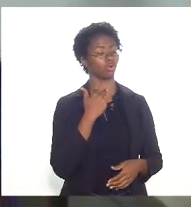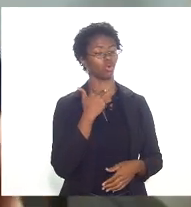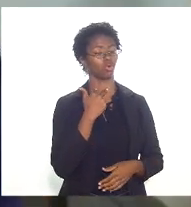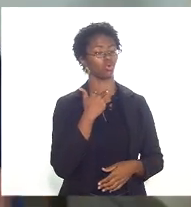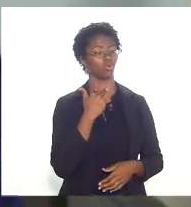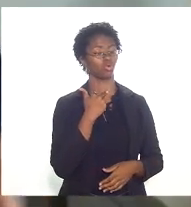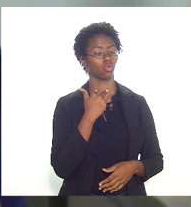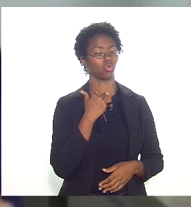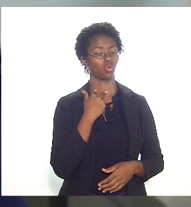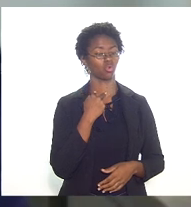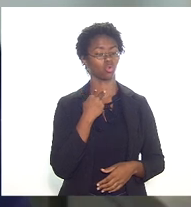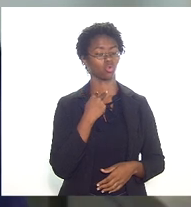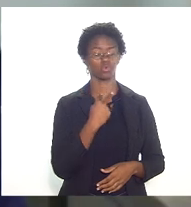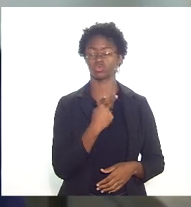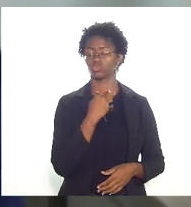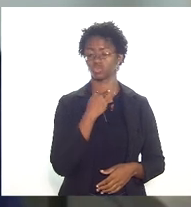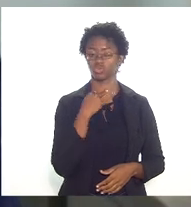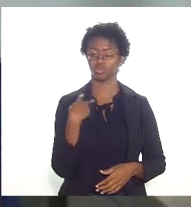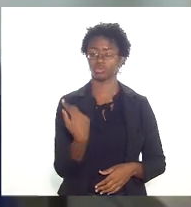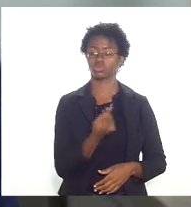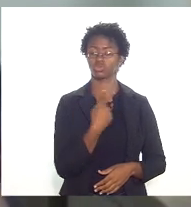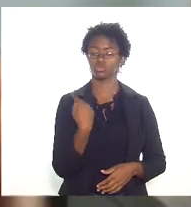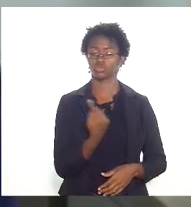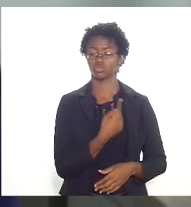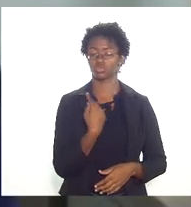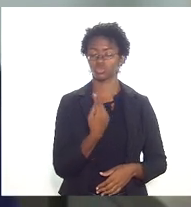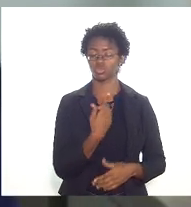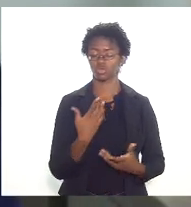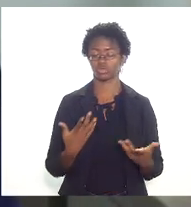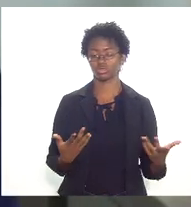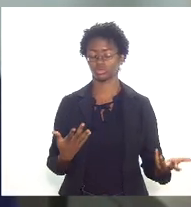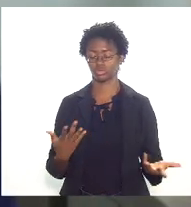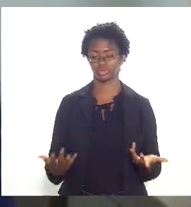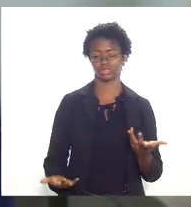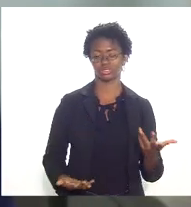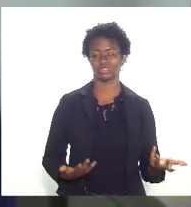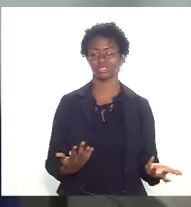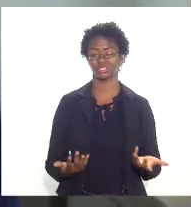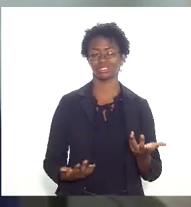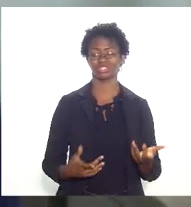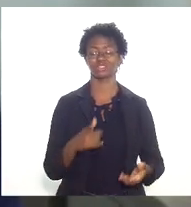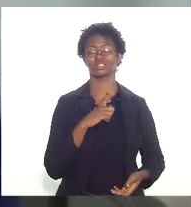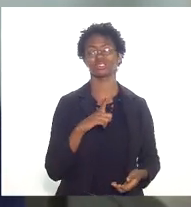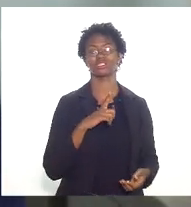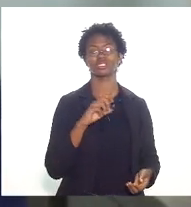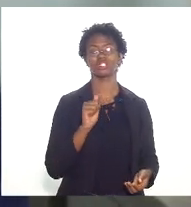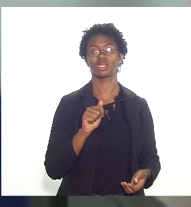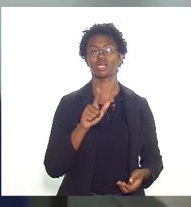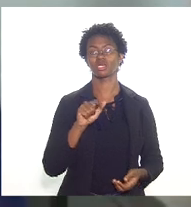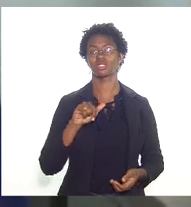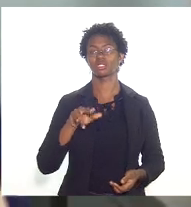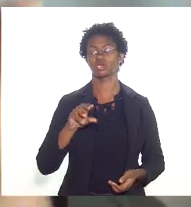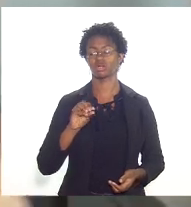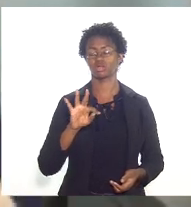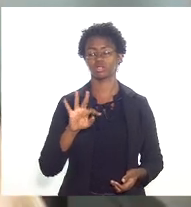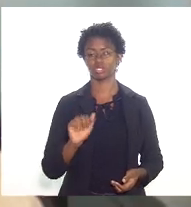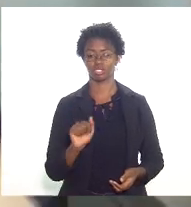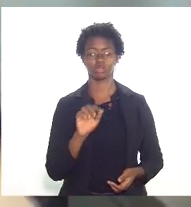que a gente vá vender que haver um alíquota de sete porcento